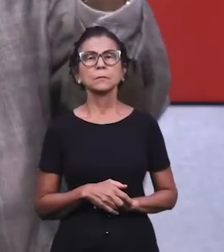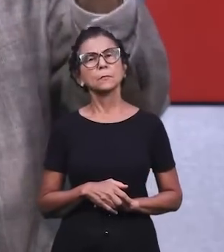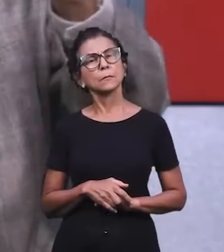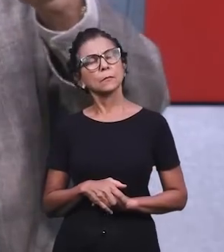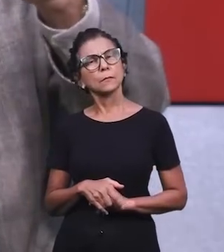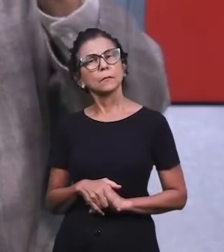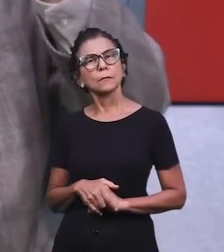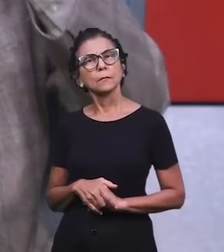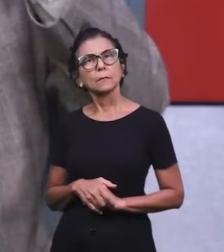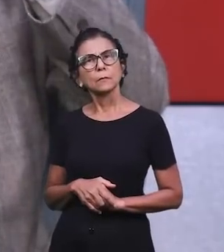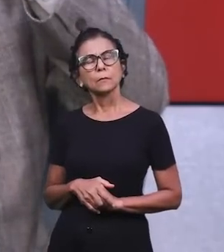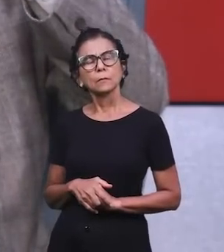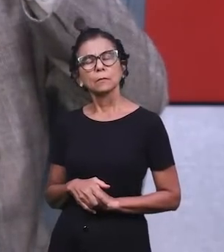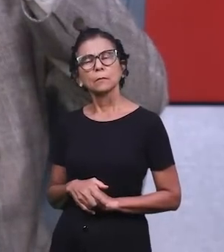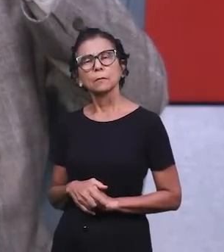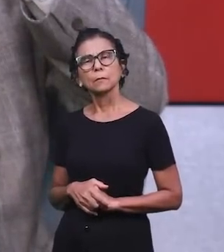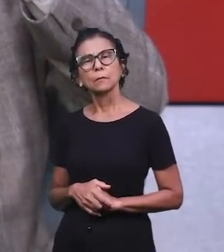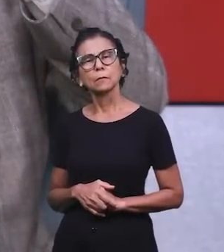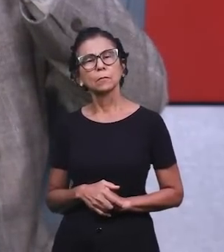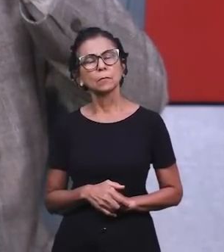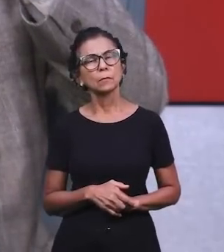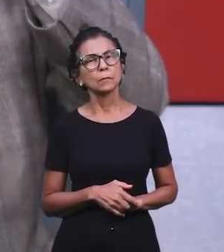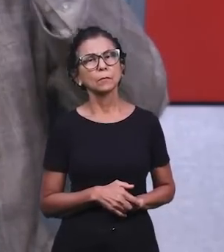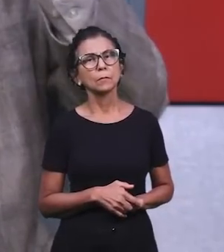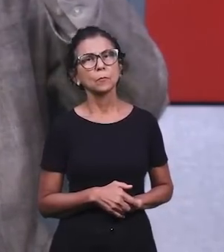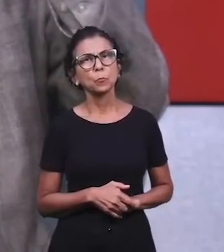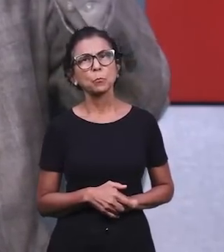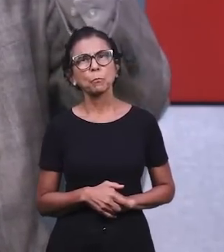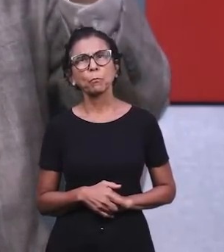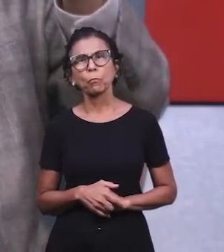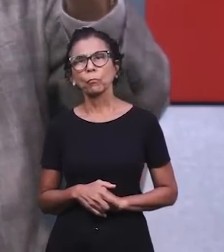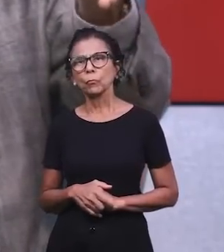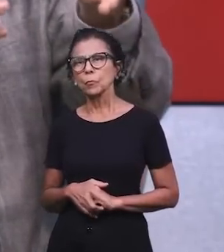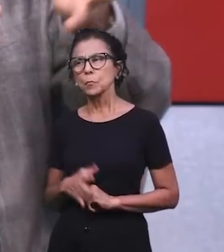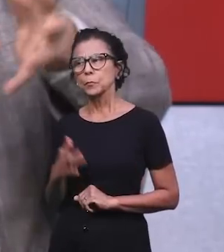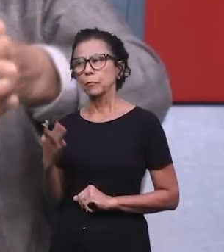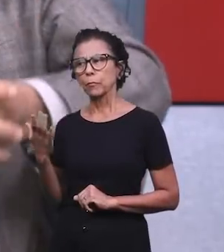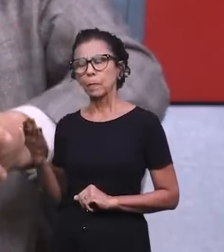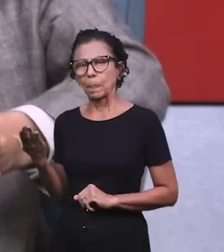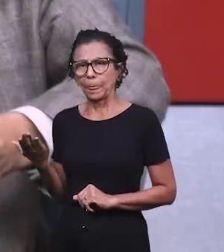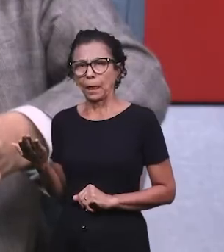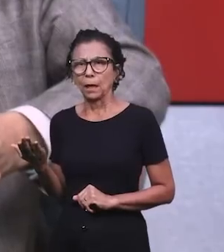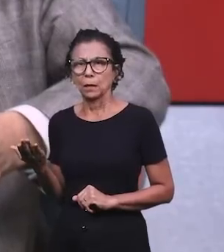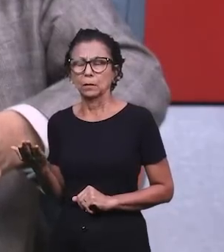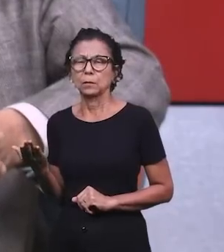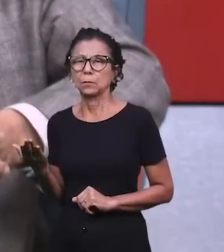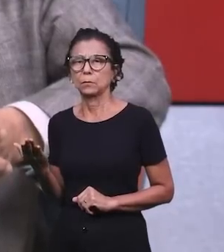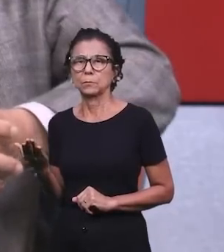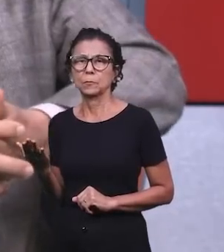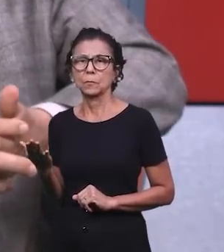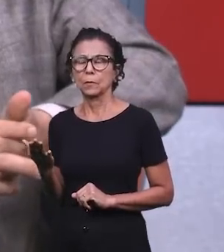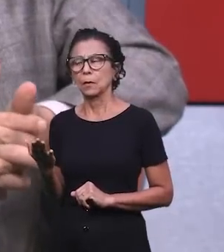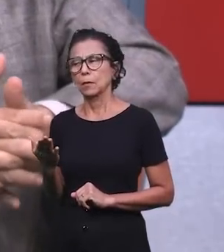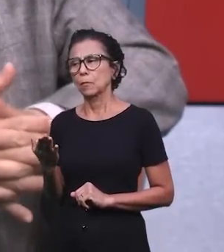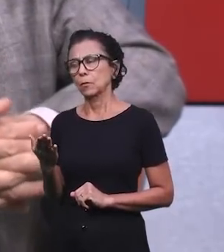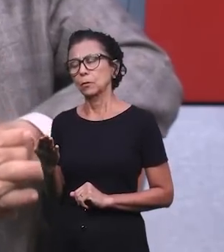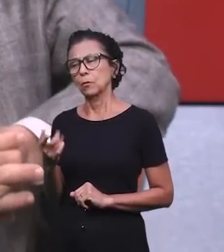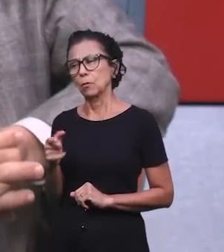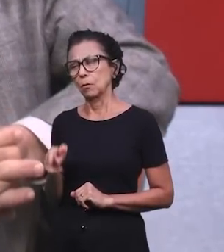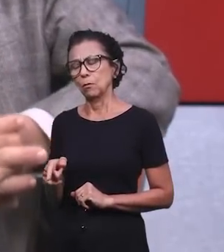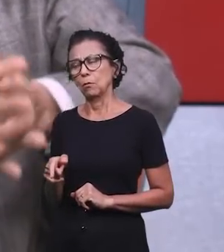Comentou a respeito dele, né, que em todo Israel não tinha visto aquela